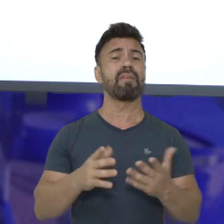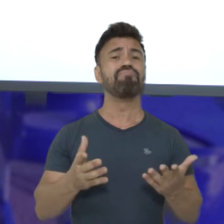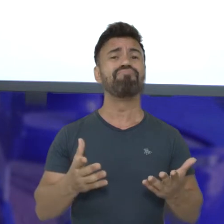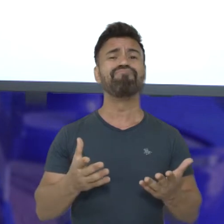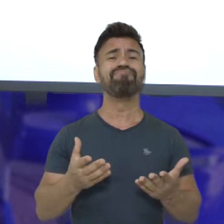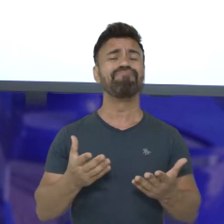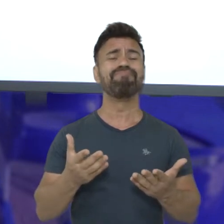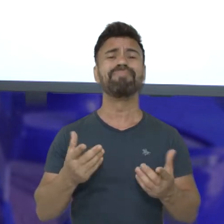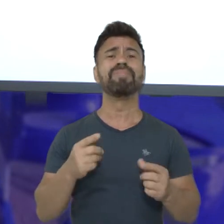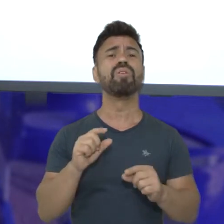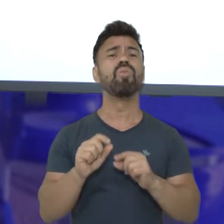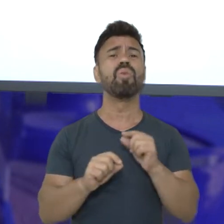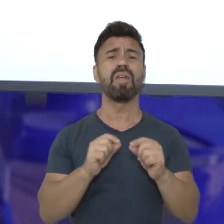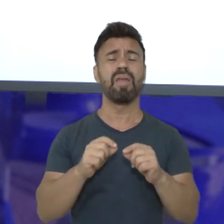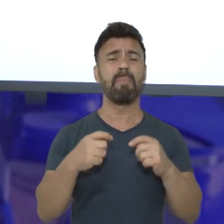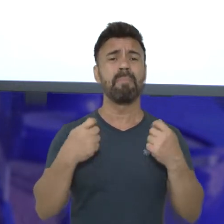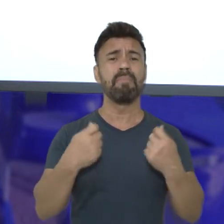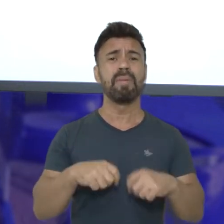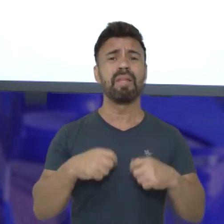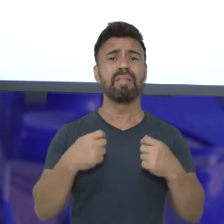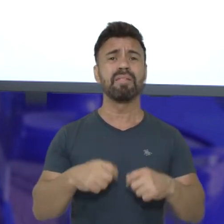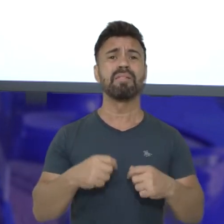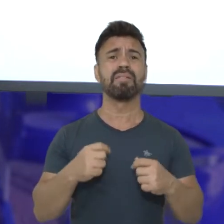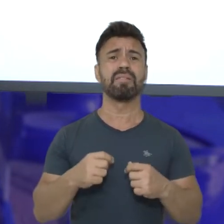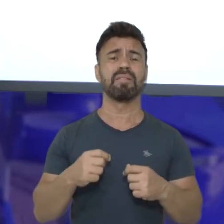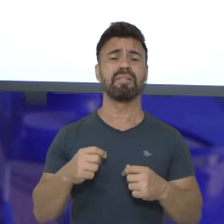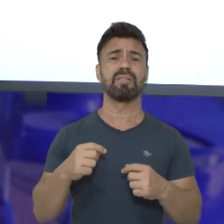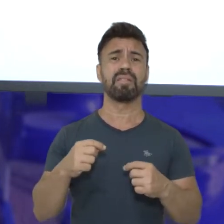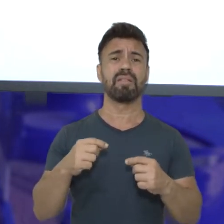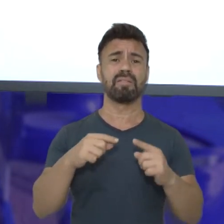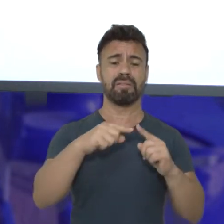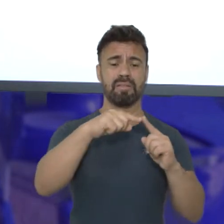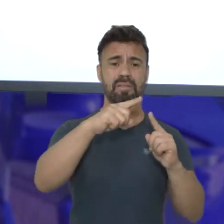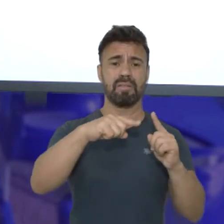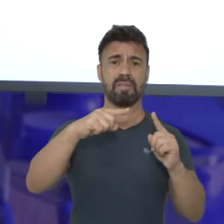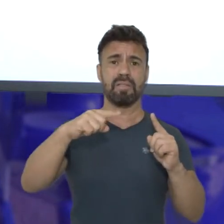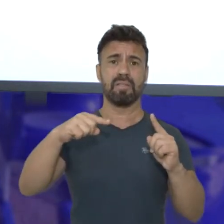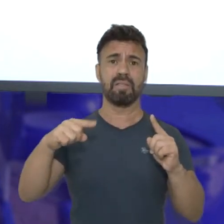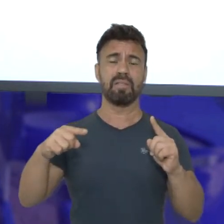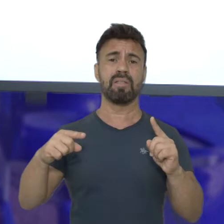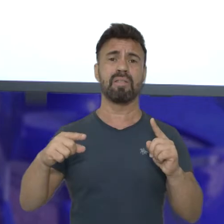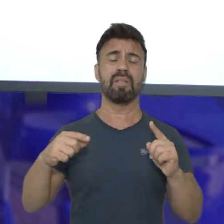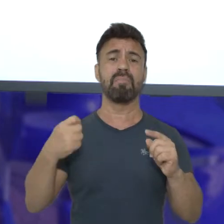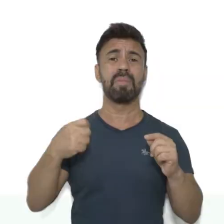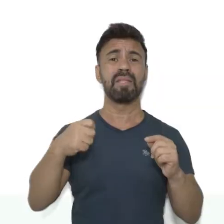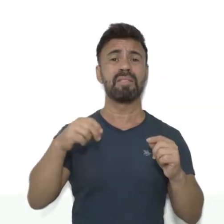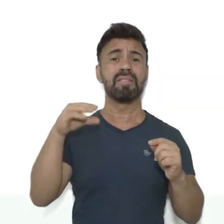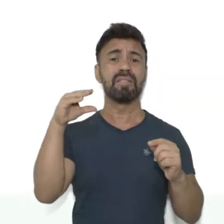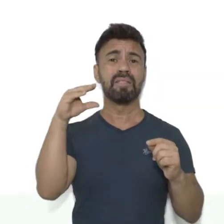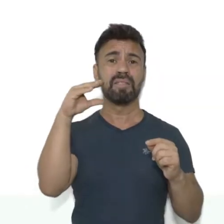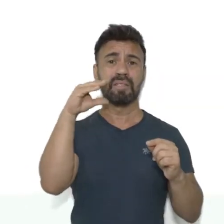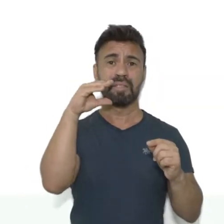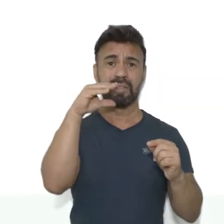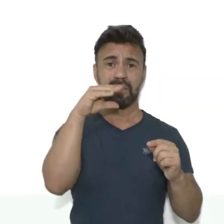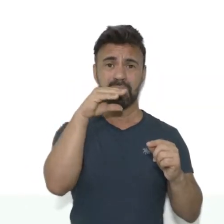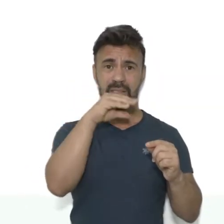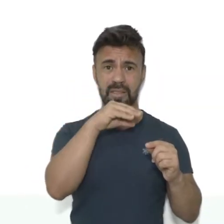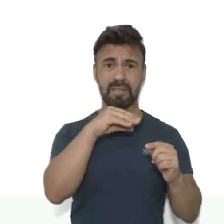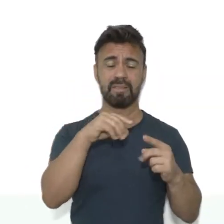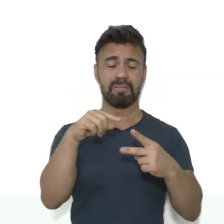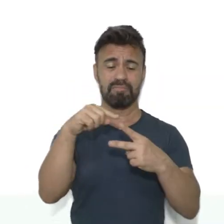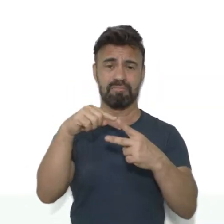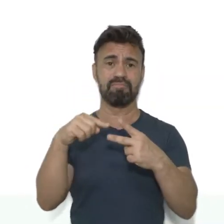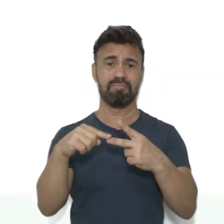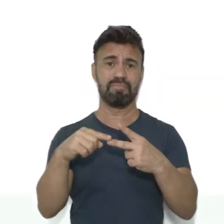desvantagem, como precisa, né, como o circuito elétrico ele precisa aquecer esses pixels,